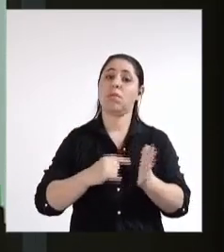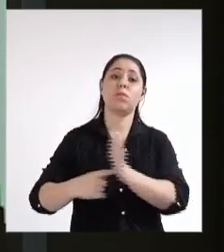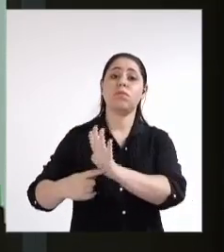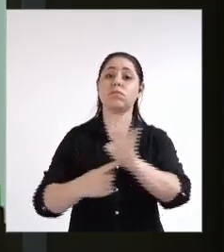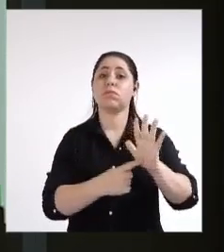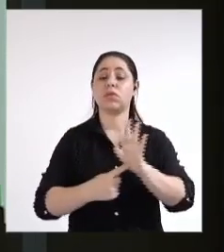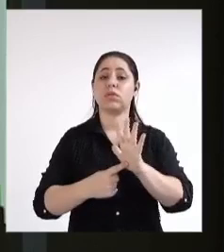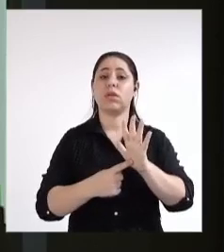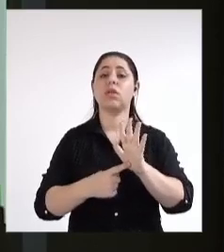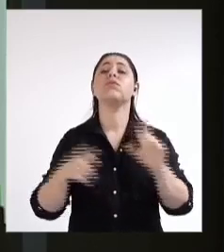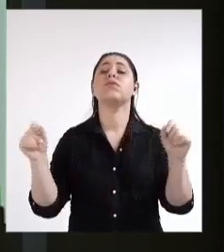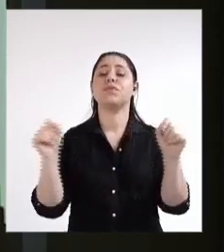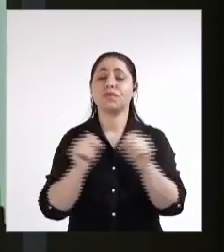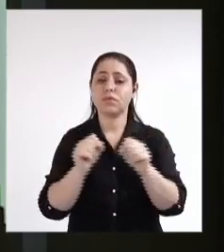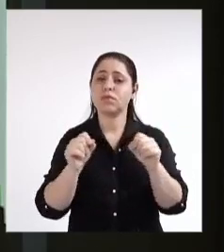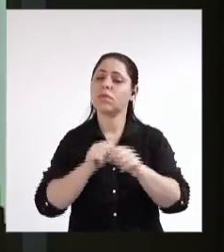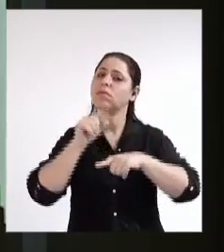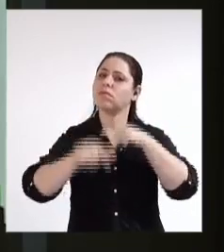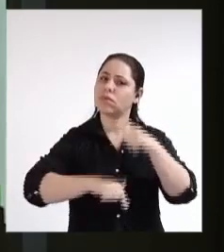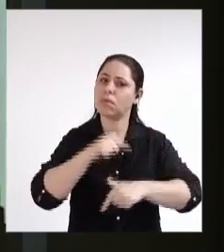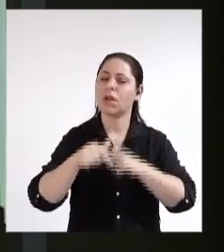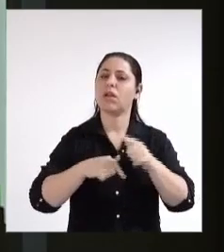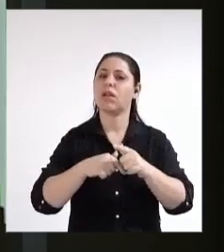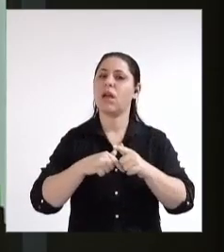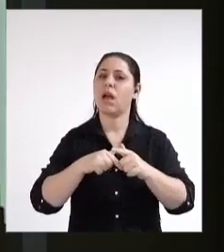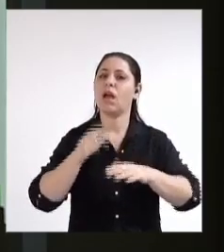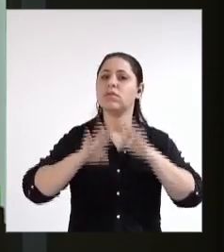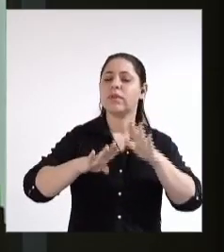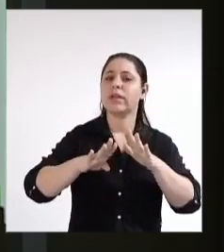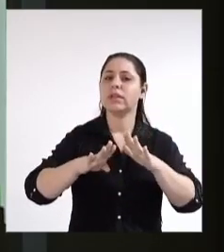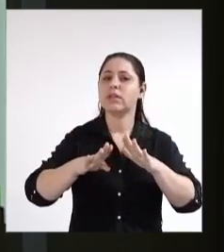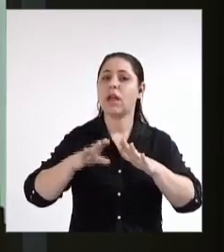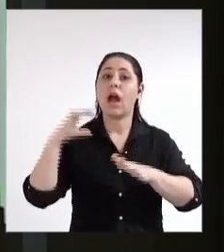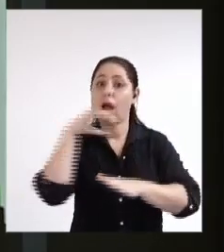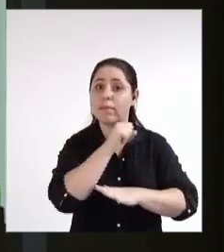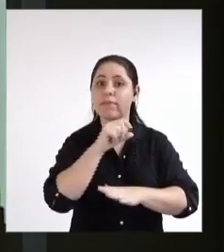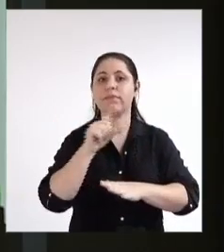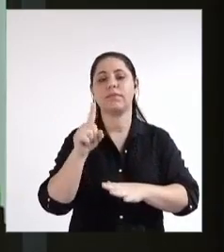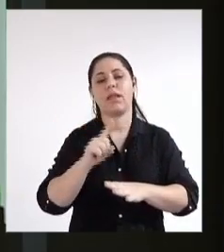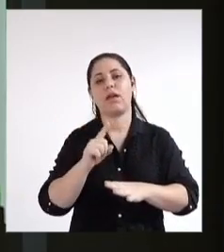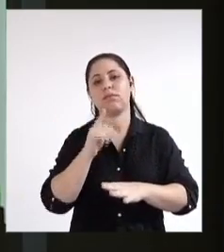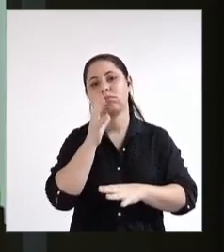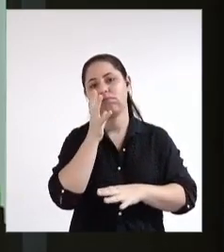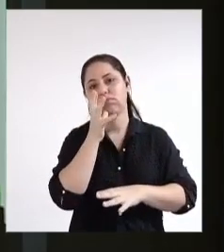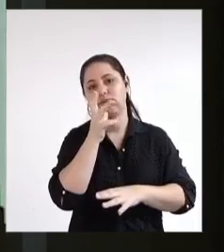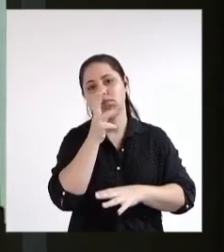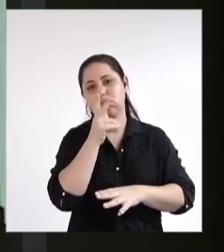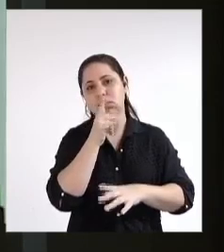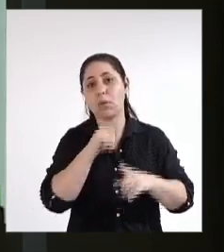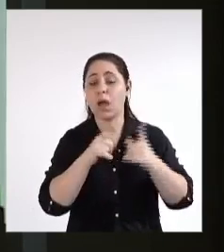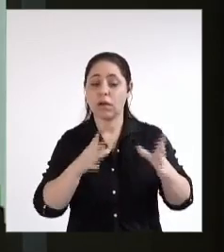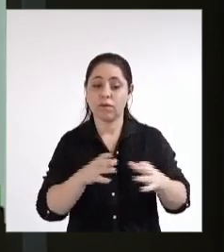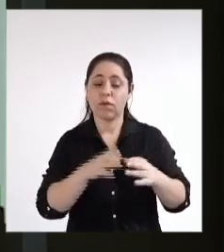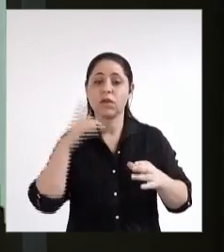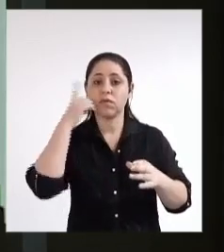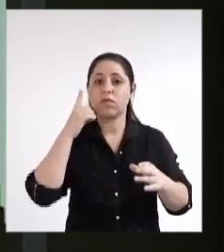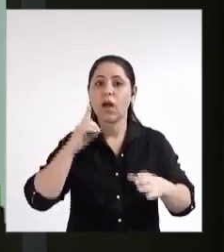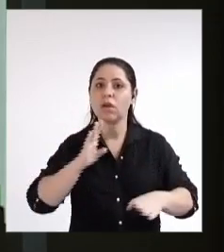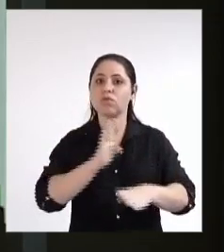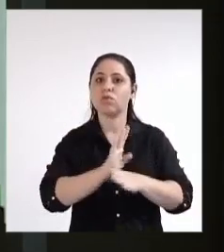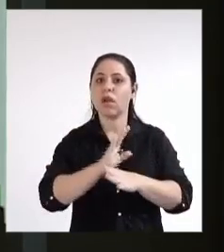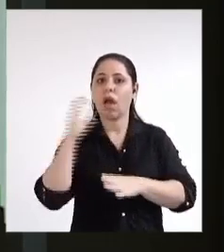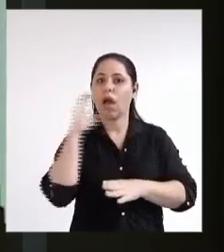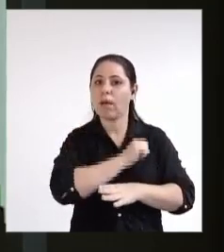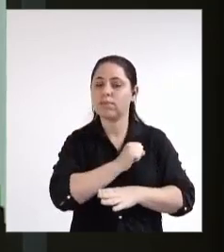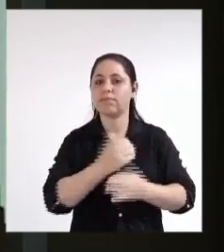vocês aqui que está sendo feito talvez a velocidade que está assim a agenda a gente precisa aumentar essa frente vai nos ajudar nisso